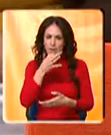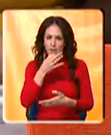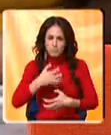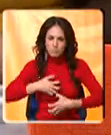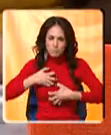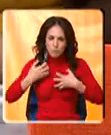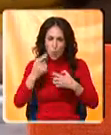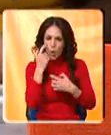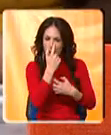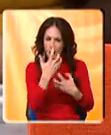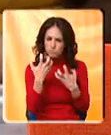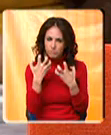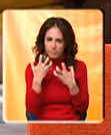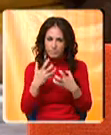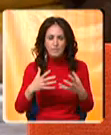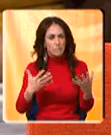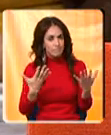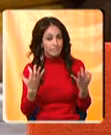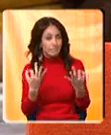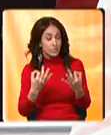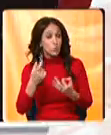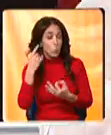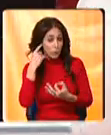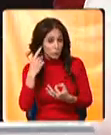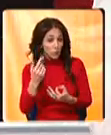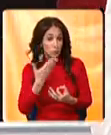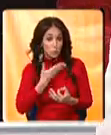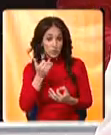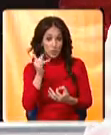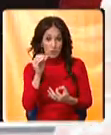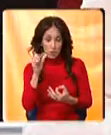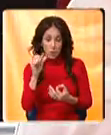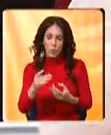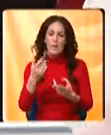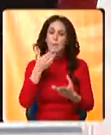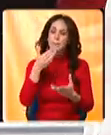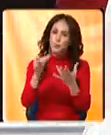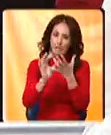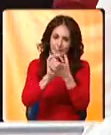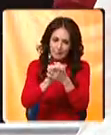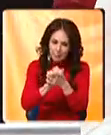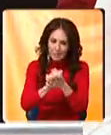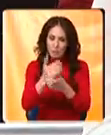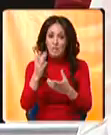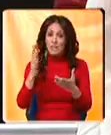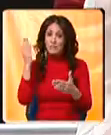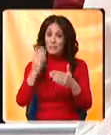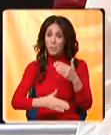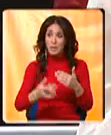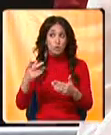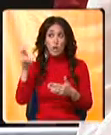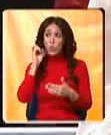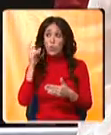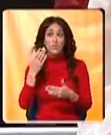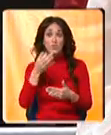calhar. Conforme nós ouviu o Diogo, ouviu pedi-lo em casamento, e depois, de repente, deixa de ouvir falar do